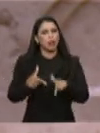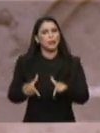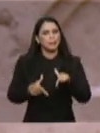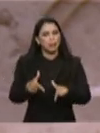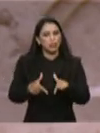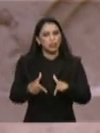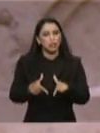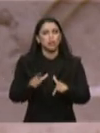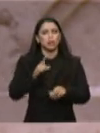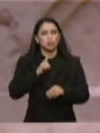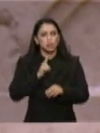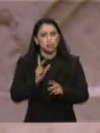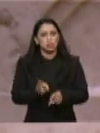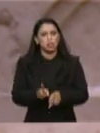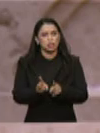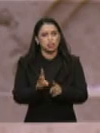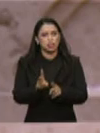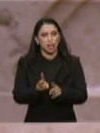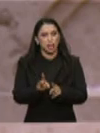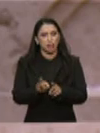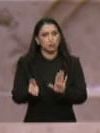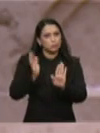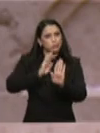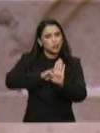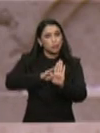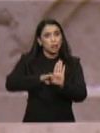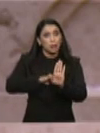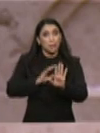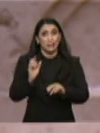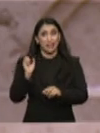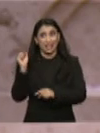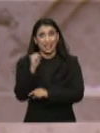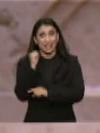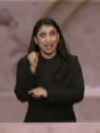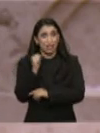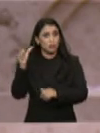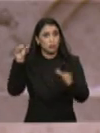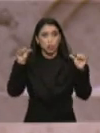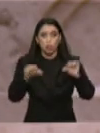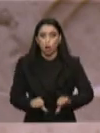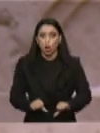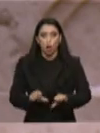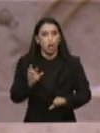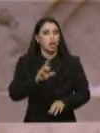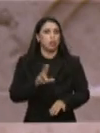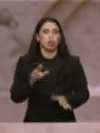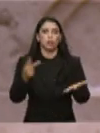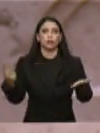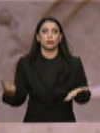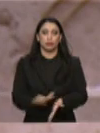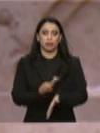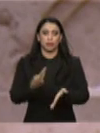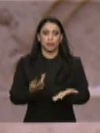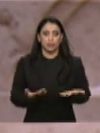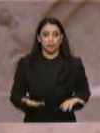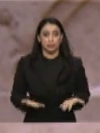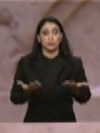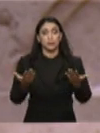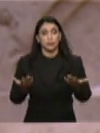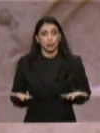e na discrição para que fatos mais graves e muito mais trágicos não acontecessem. De forma